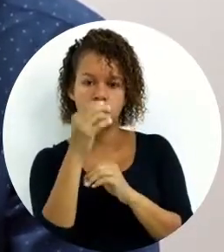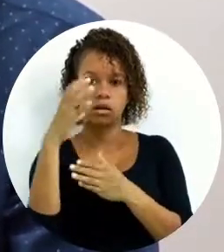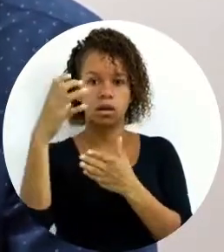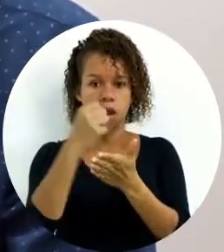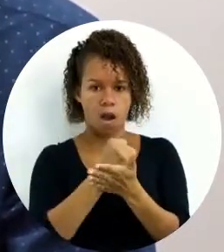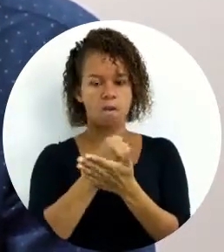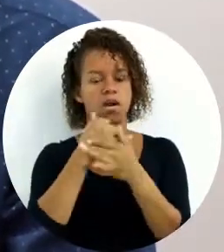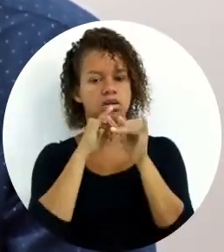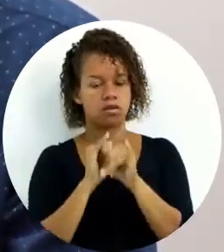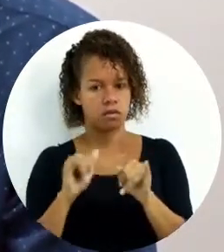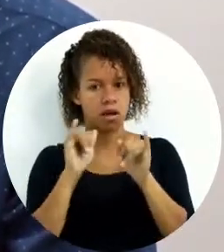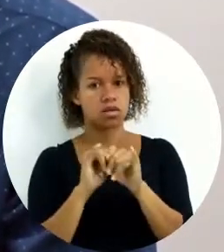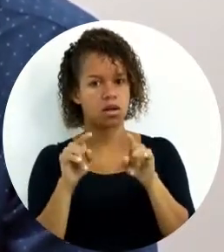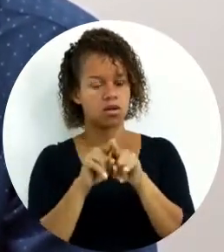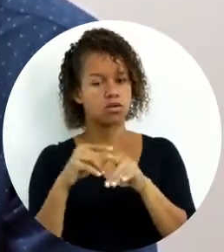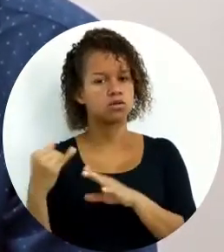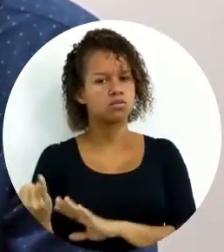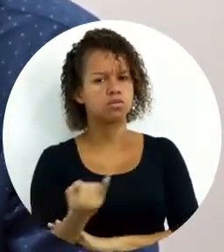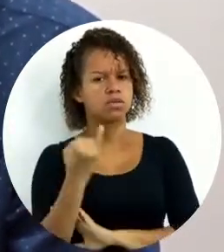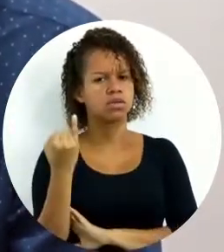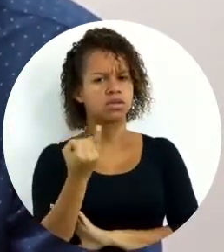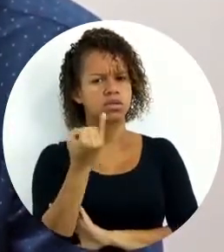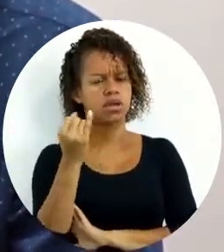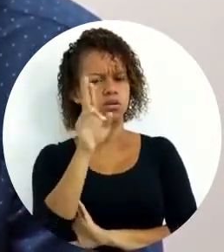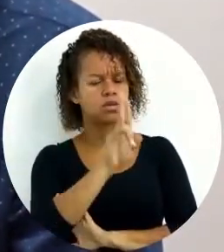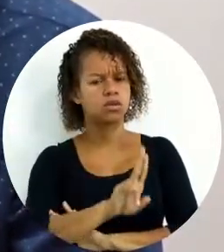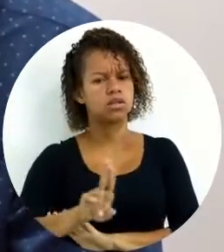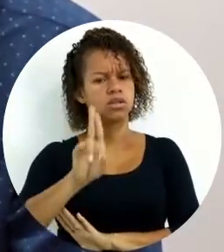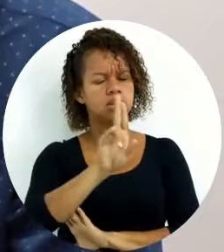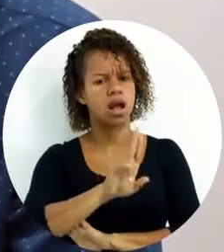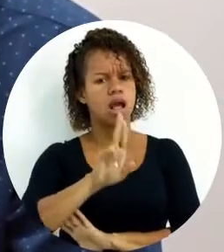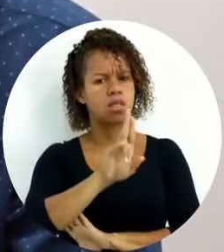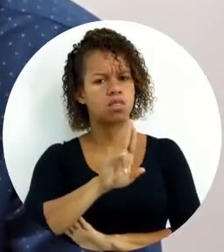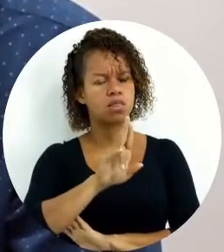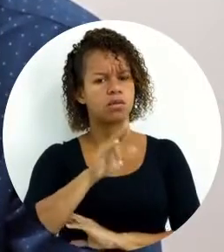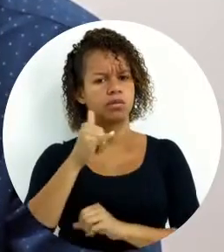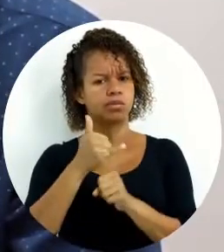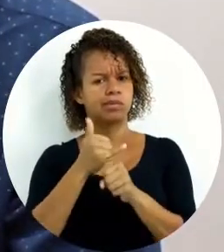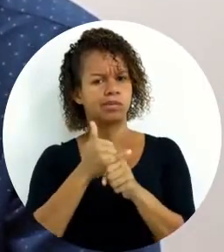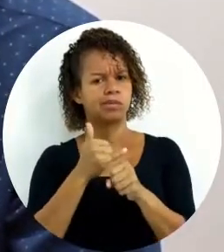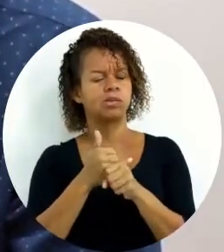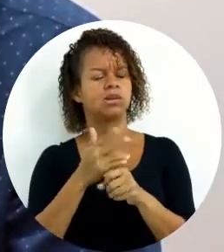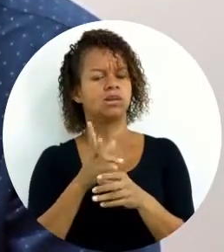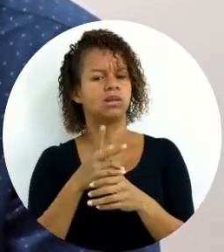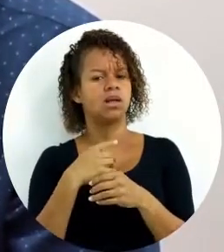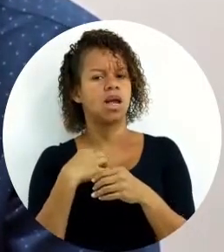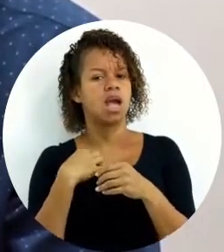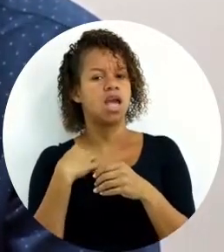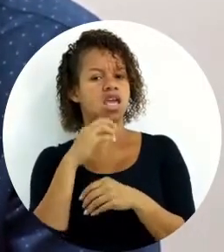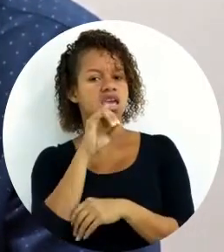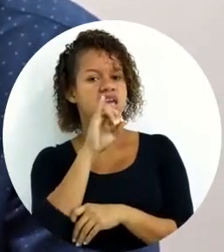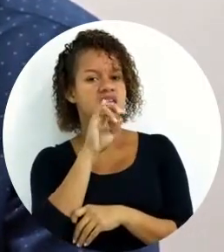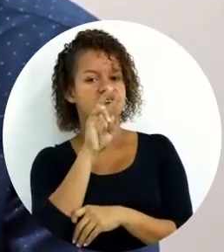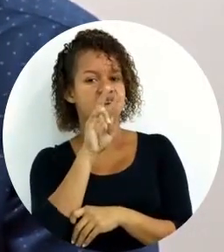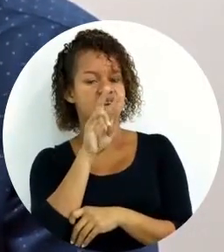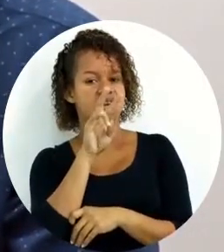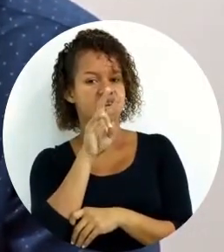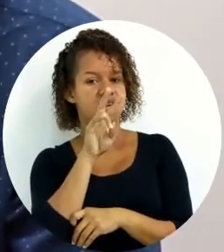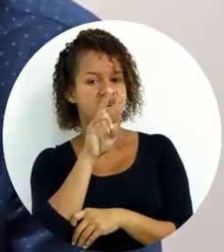de informação, e os principais e mais utilizados operadores lógicos booleanos é o AND, que é o